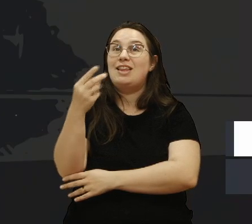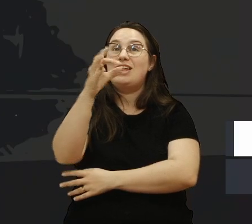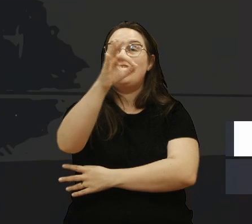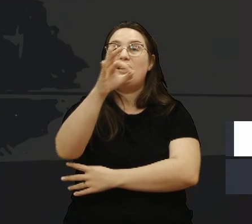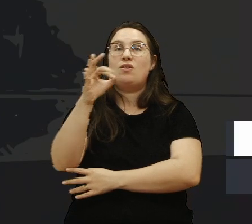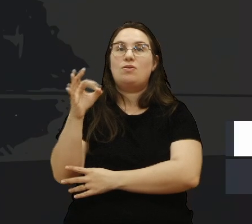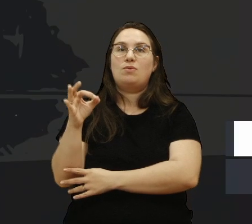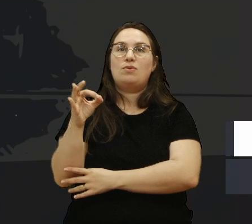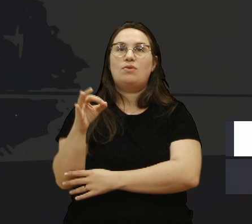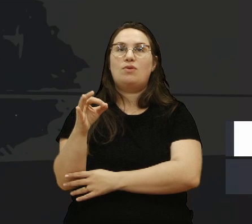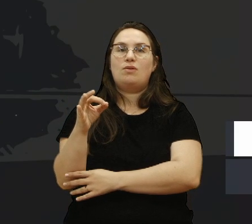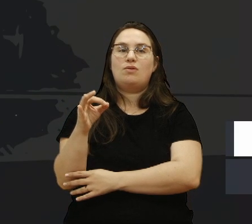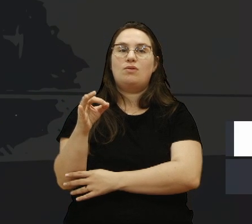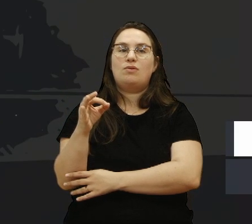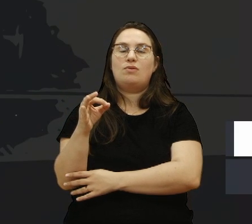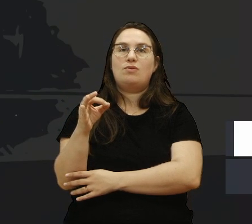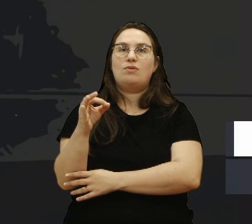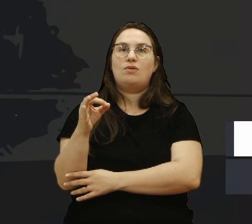32%.